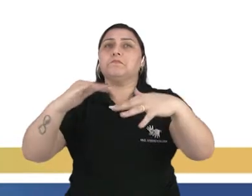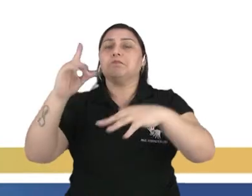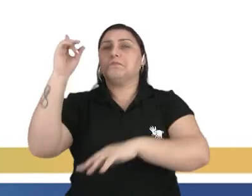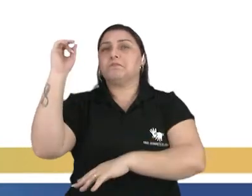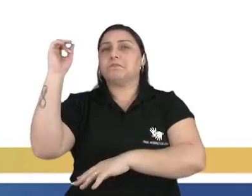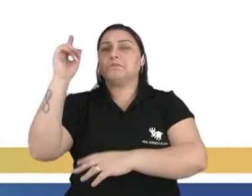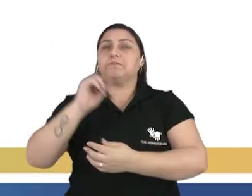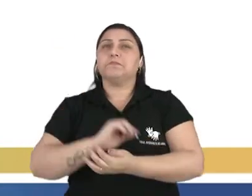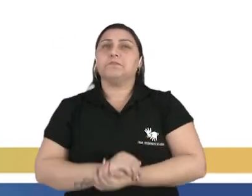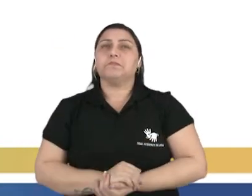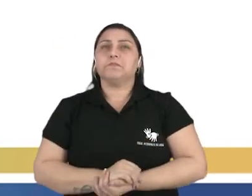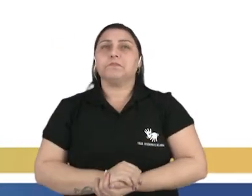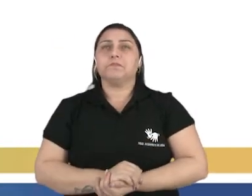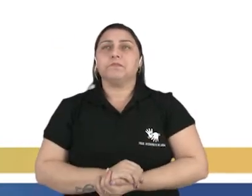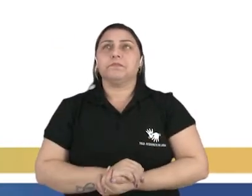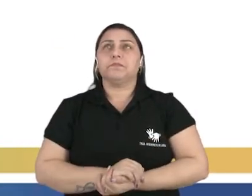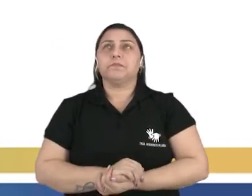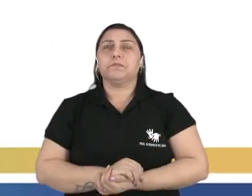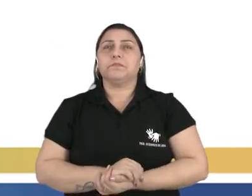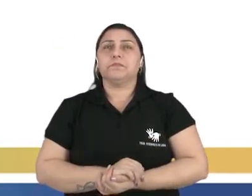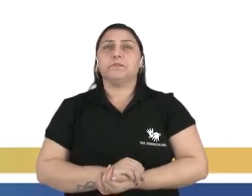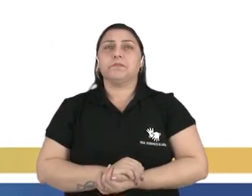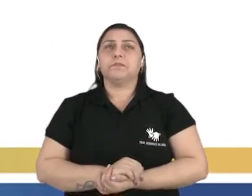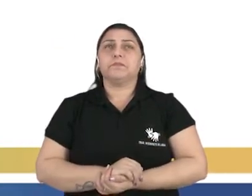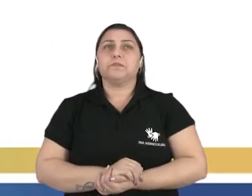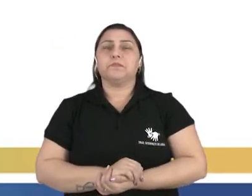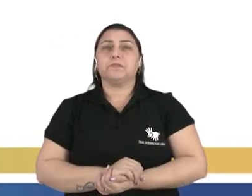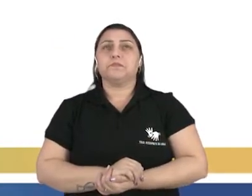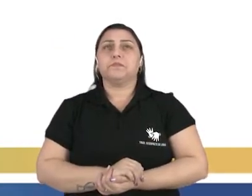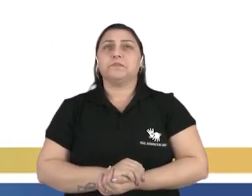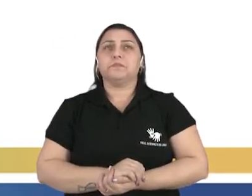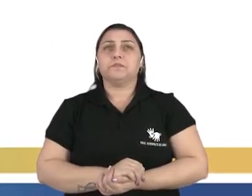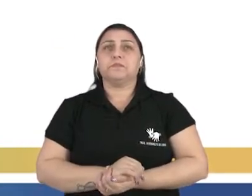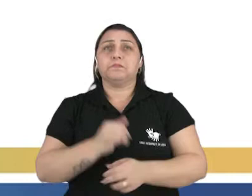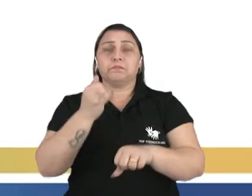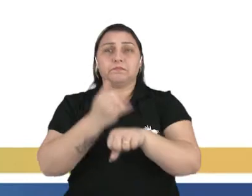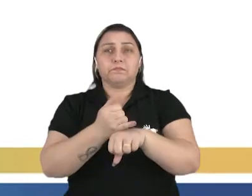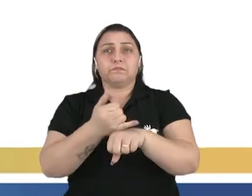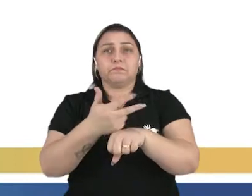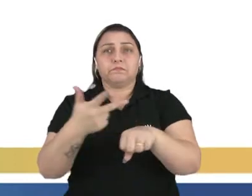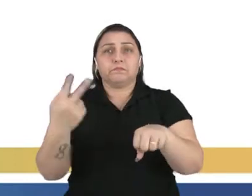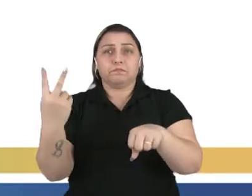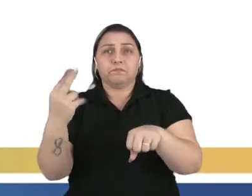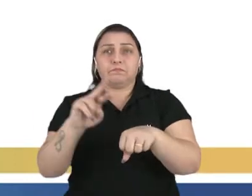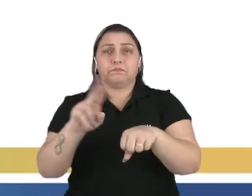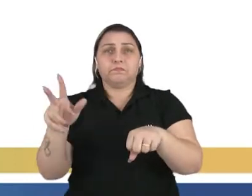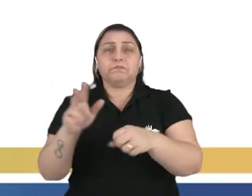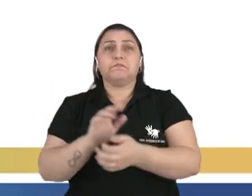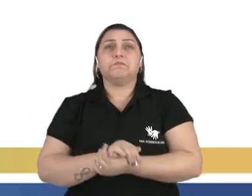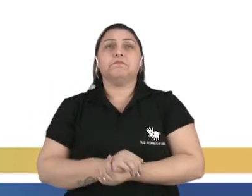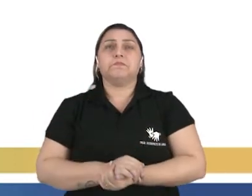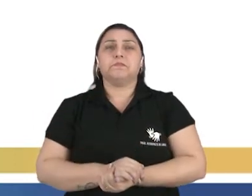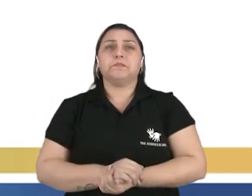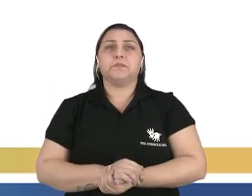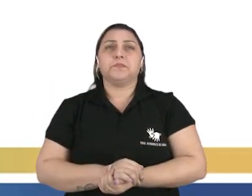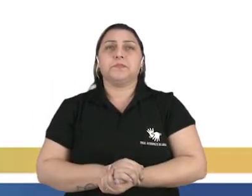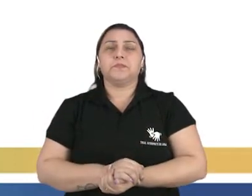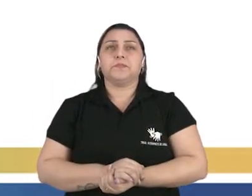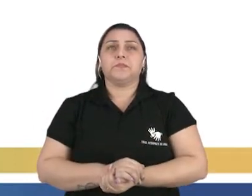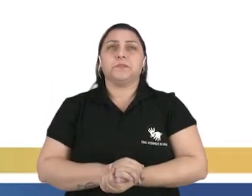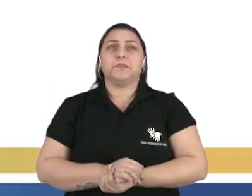vocês, o simbolismo disso. E dois metais diferentes, pessoal. Através de uma solução, era uma